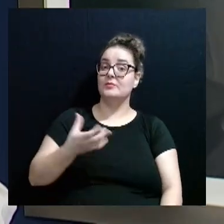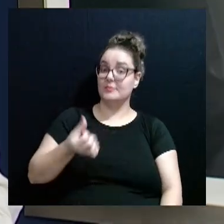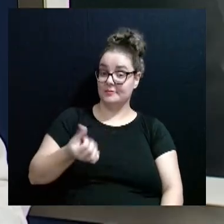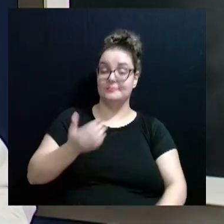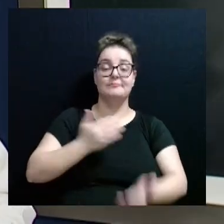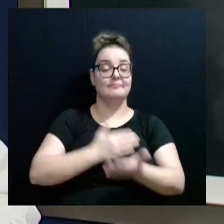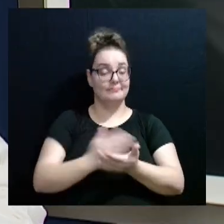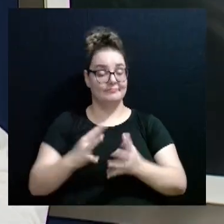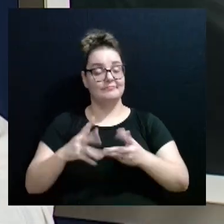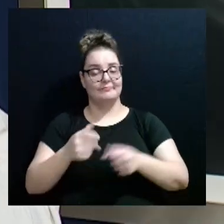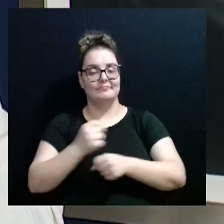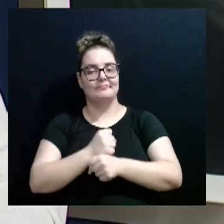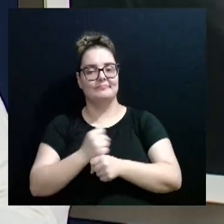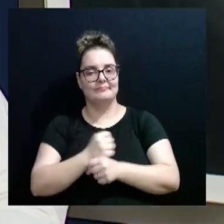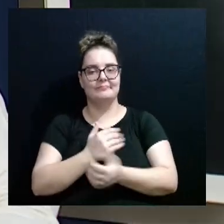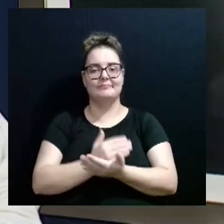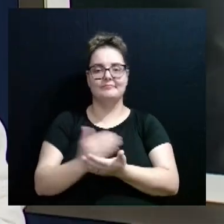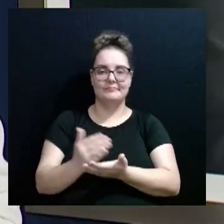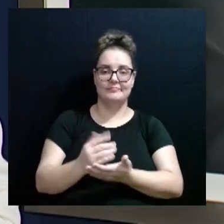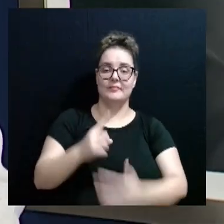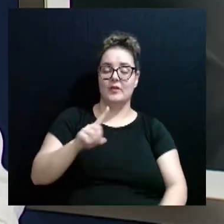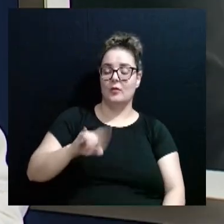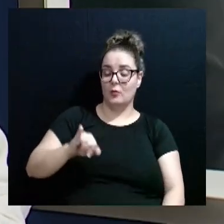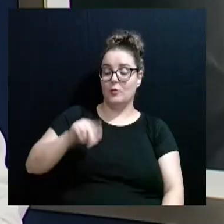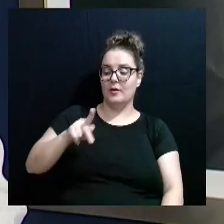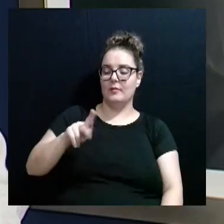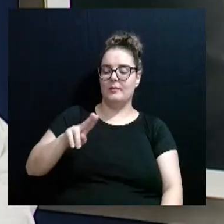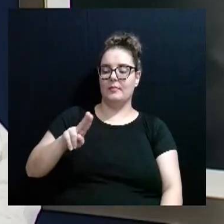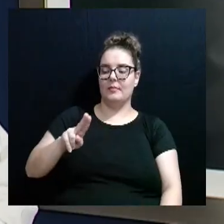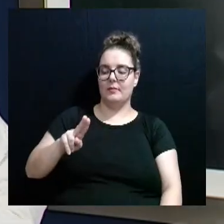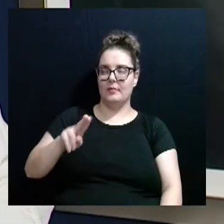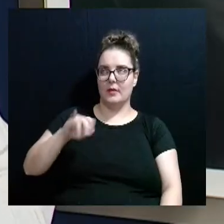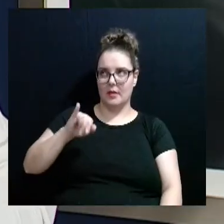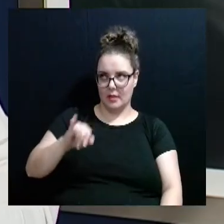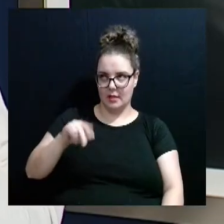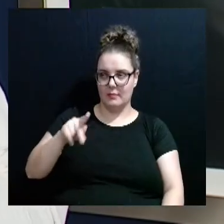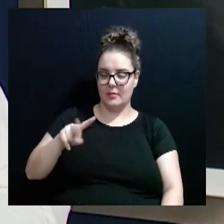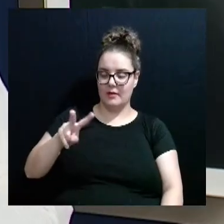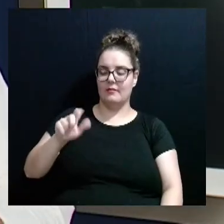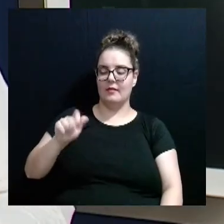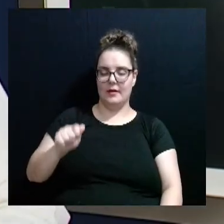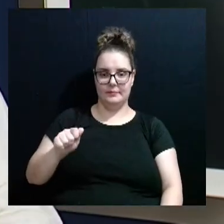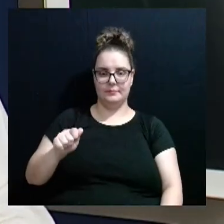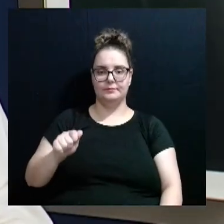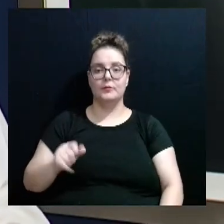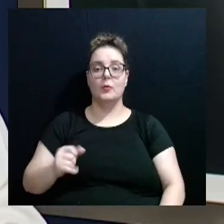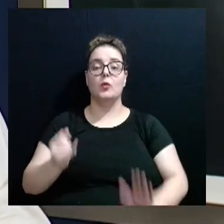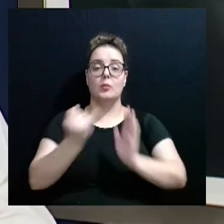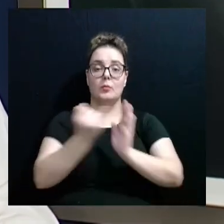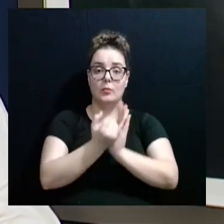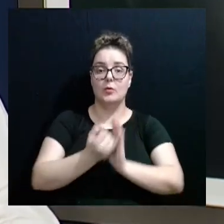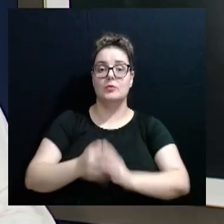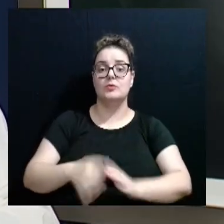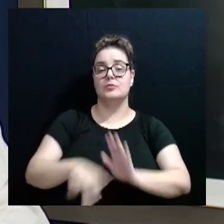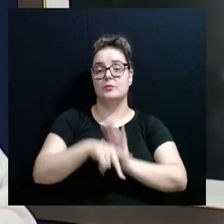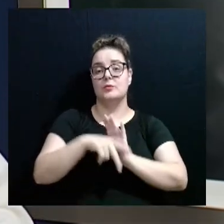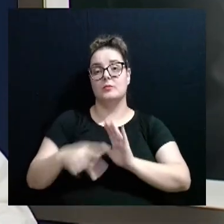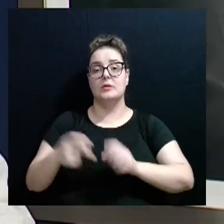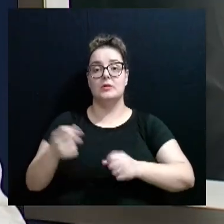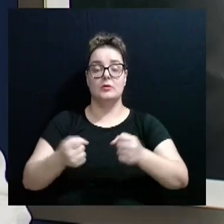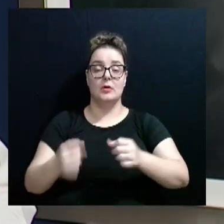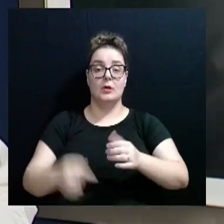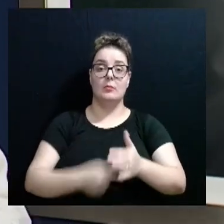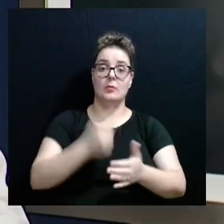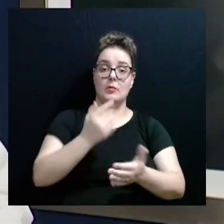nós temos o IPVA, o Imposto sobre a Propriedade de Veículo. E aqui no estado de São Paulo, a primeira parcela ou desconto com